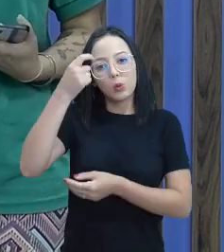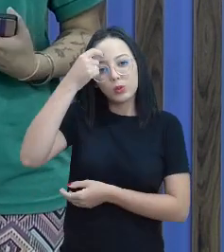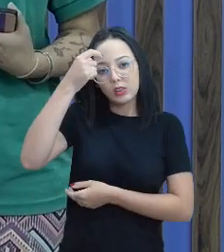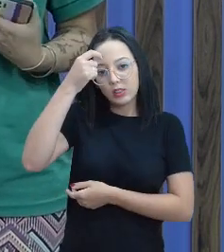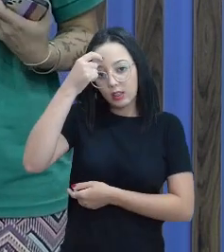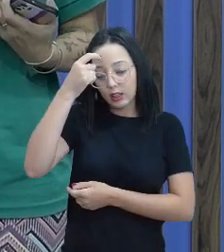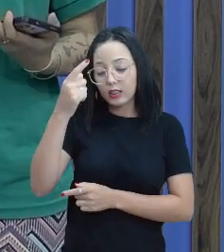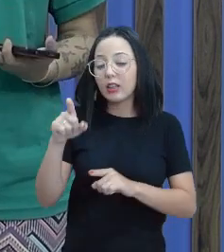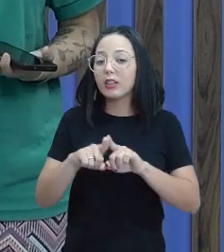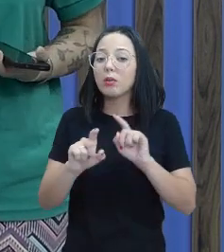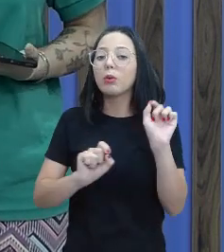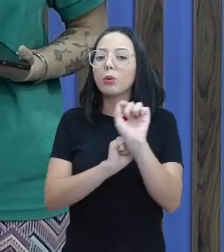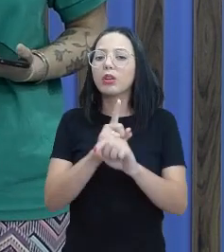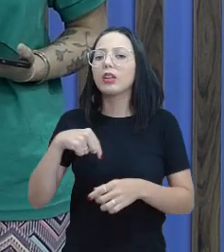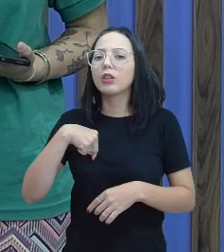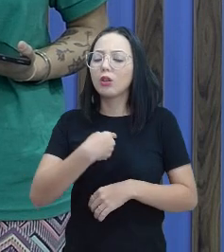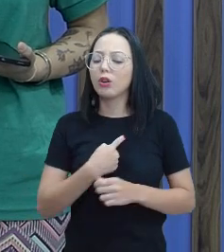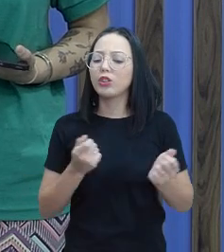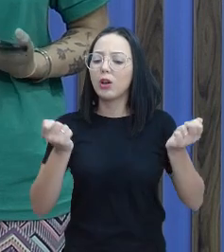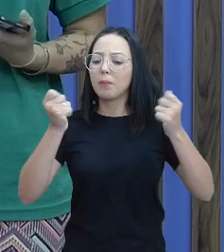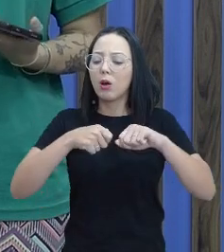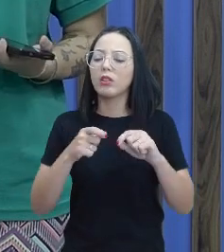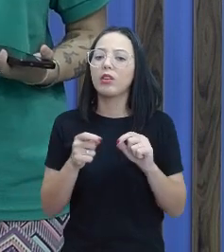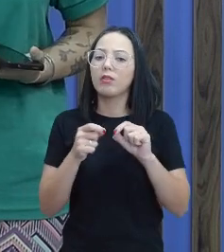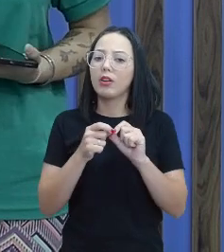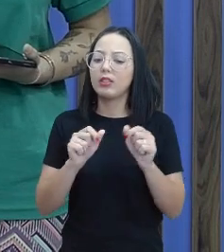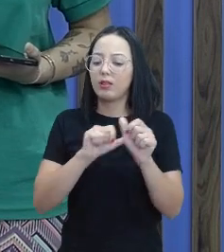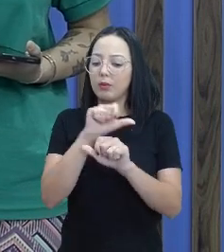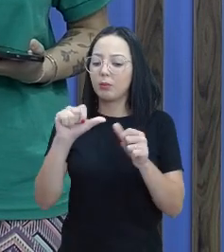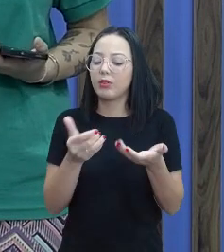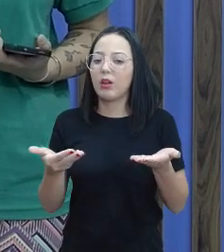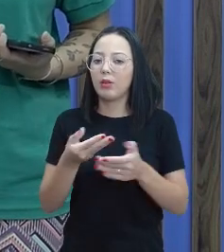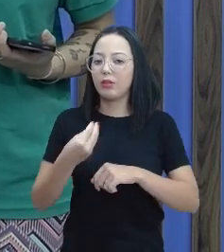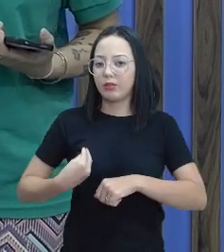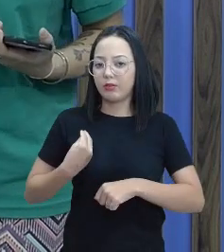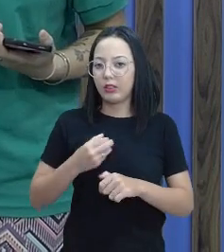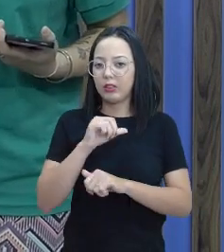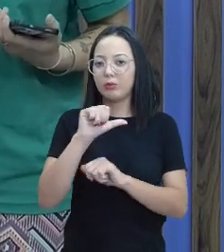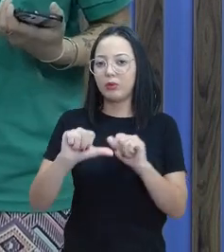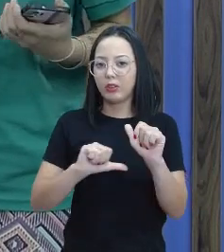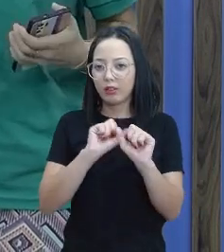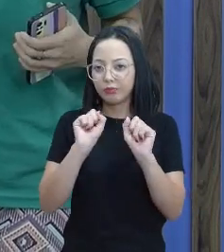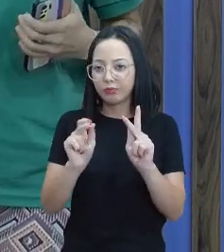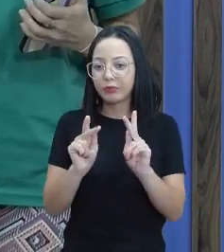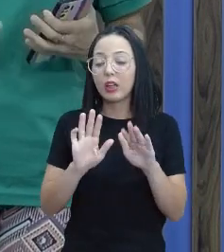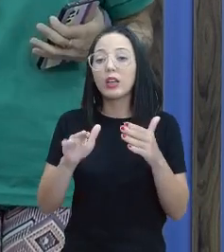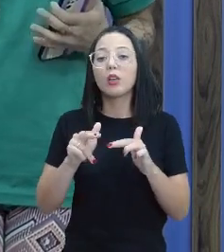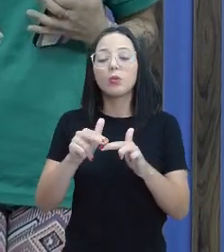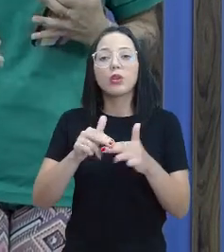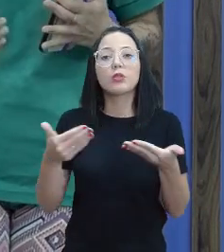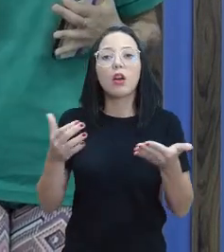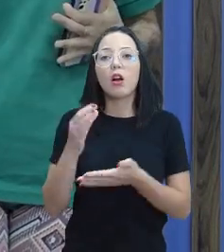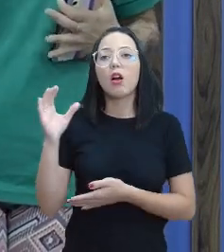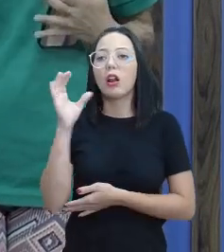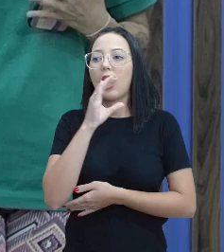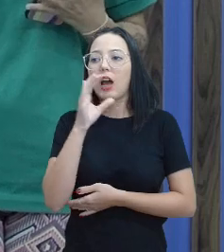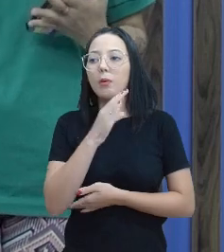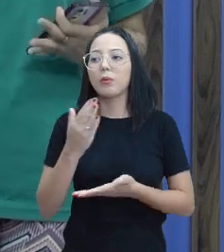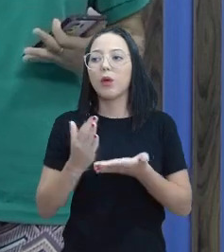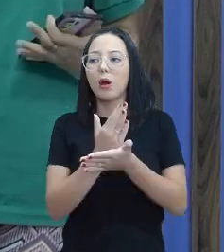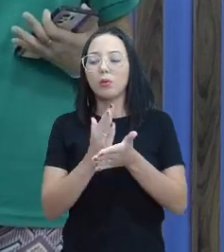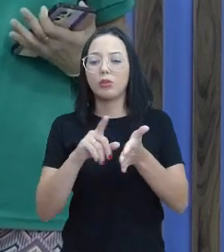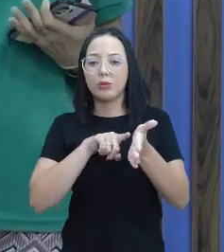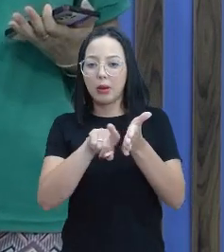consciência e o que é que a gente pode fazer para mudar essa realidade, certo? Então, aqui bem rapidinho, vamos trazer